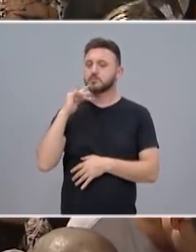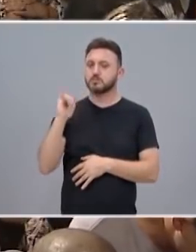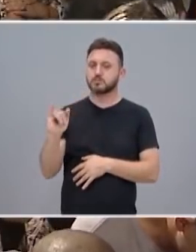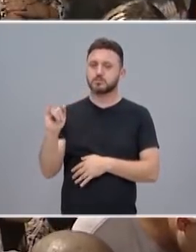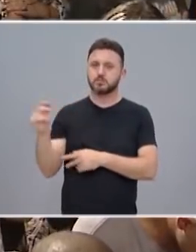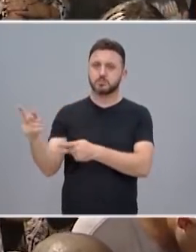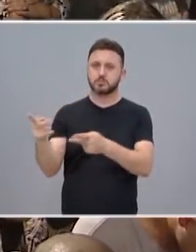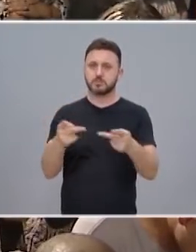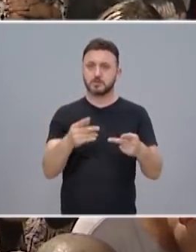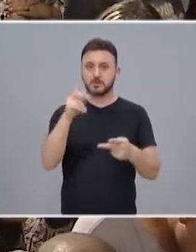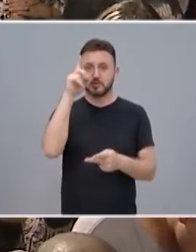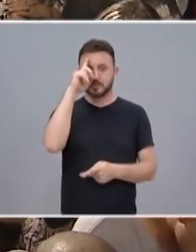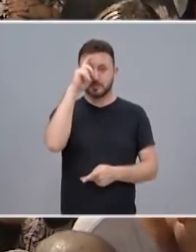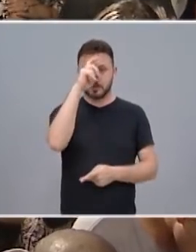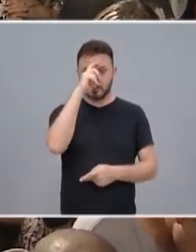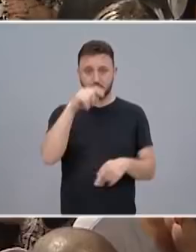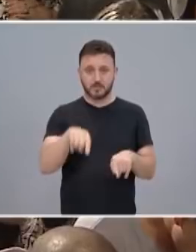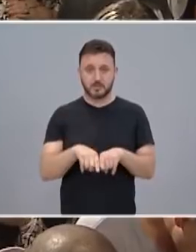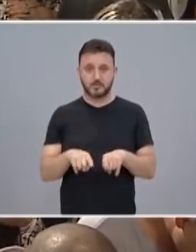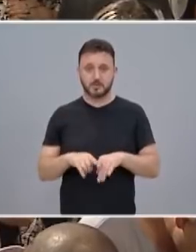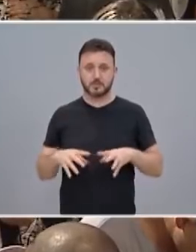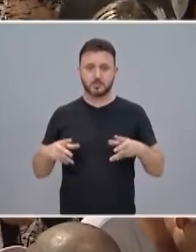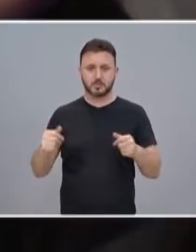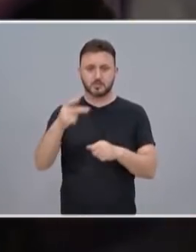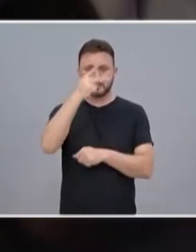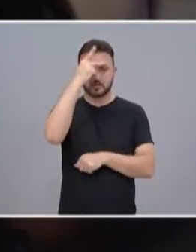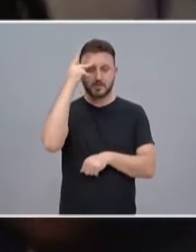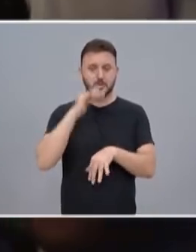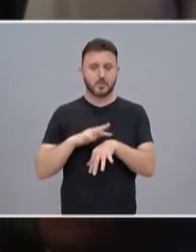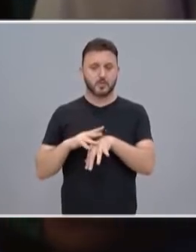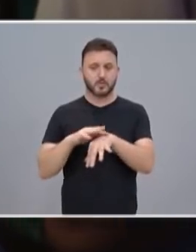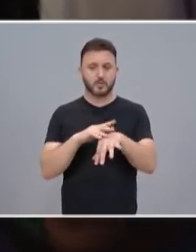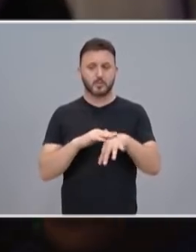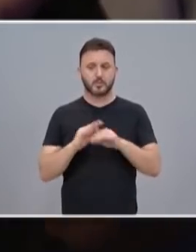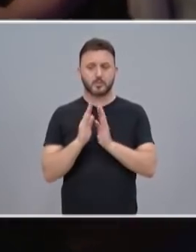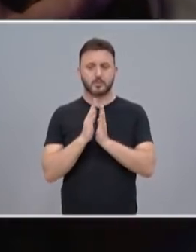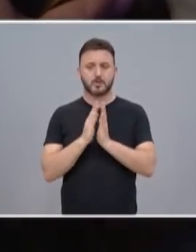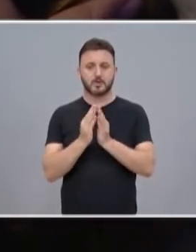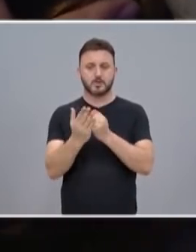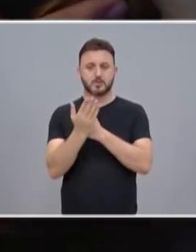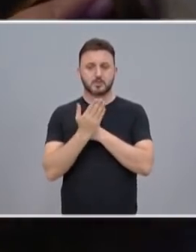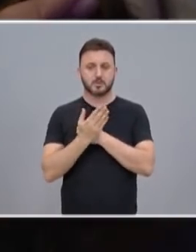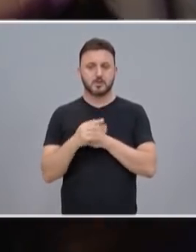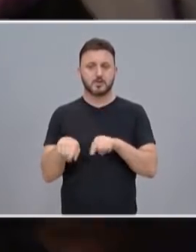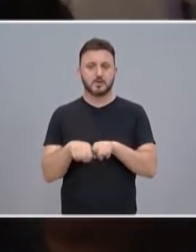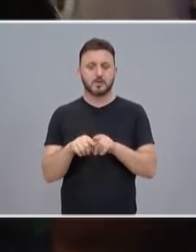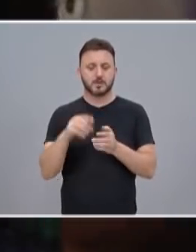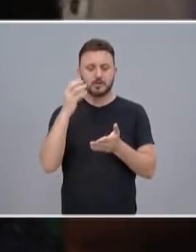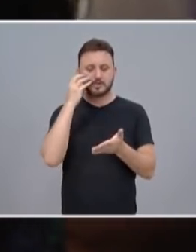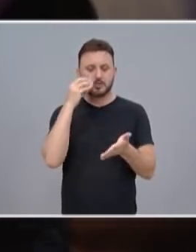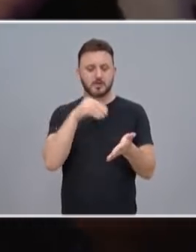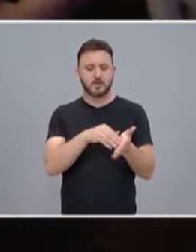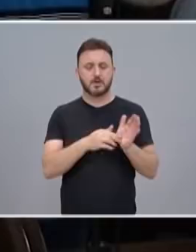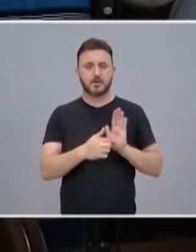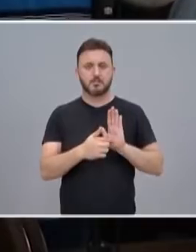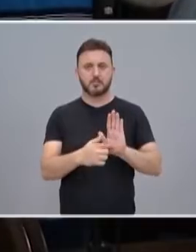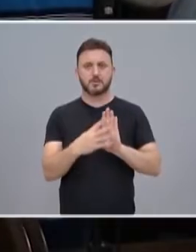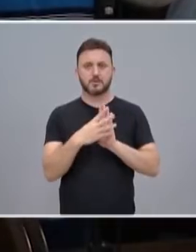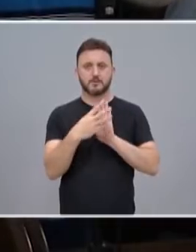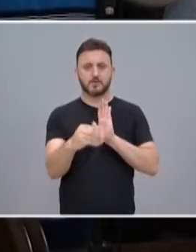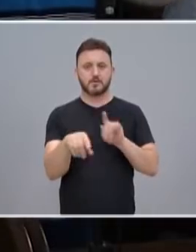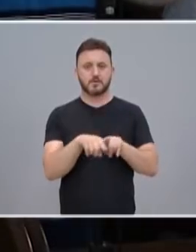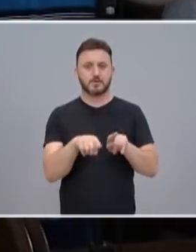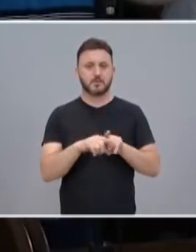os hospitais, tantas pessoas que rezam conosco, estão com o seu celular nas mãos, talvez na porta